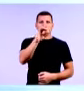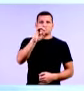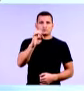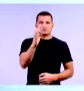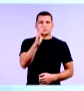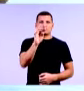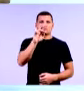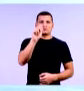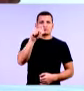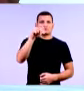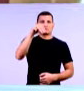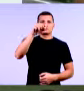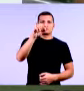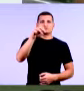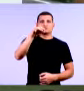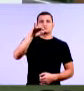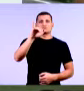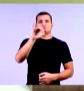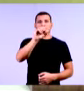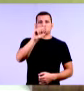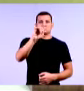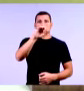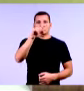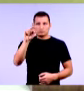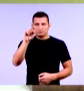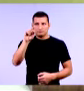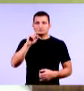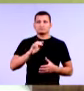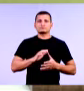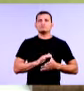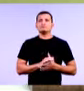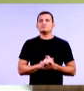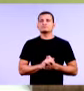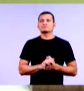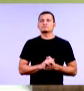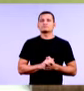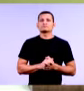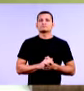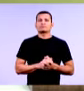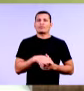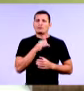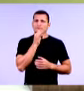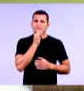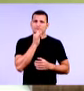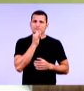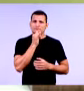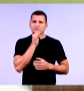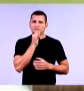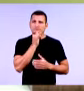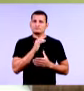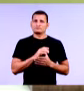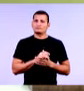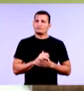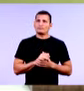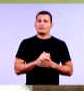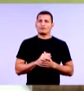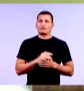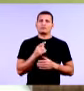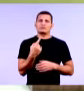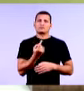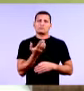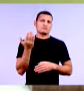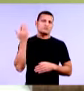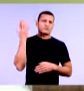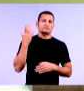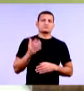essa afirmação de Foruzan, por favor, professor. Primeiro eu vou tomar o exemplo do cotidiano. Nós temos que de vez em quando nós éramos jovens, quando